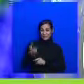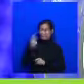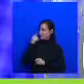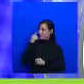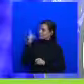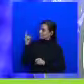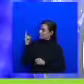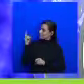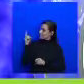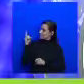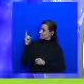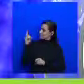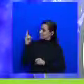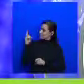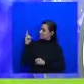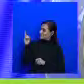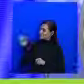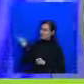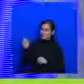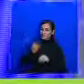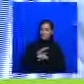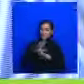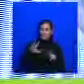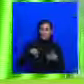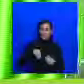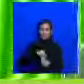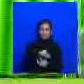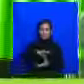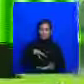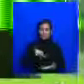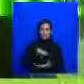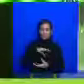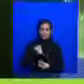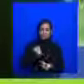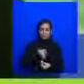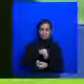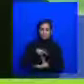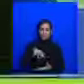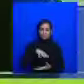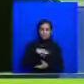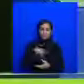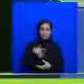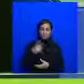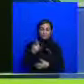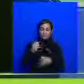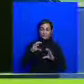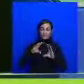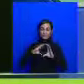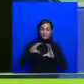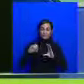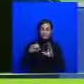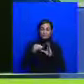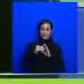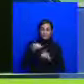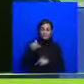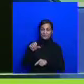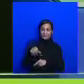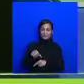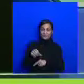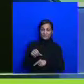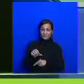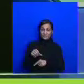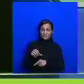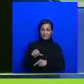7. Bola posicionada, valendo. Globo recarregado, embaralhando 10 bolas numeradas de 0 a